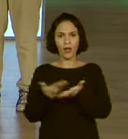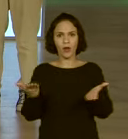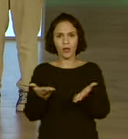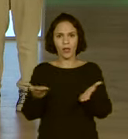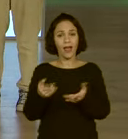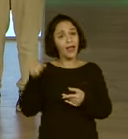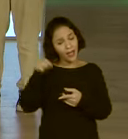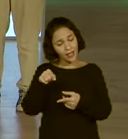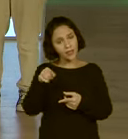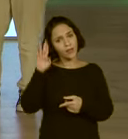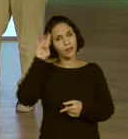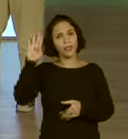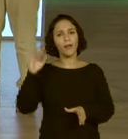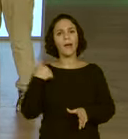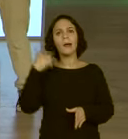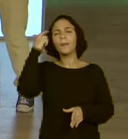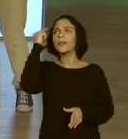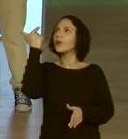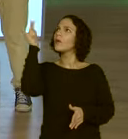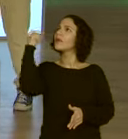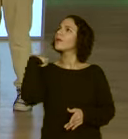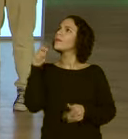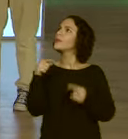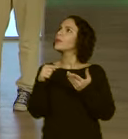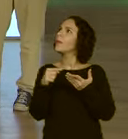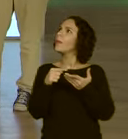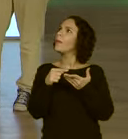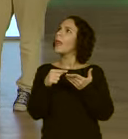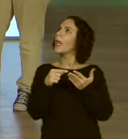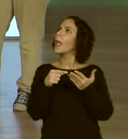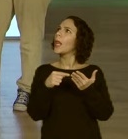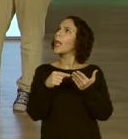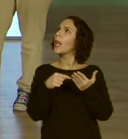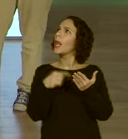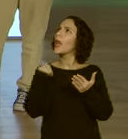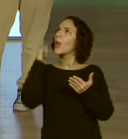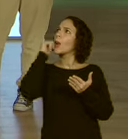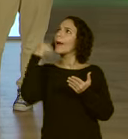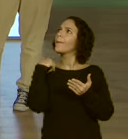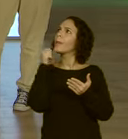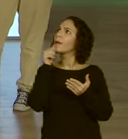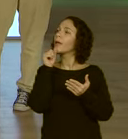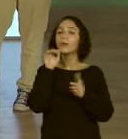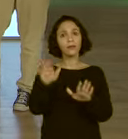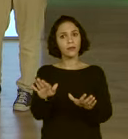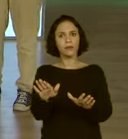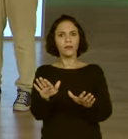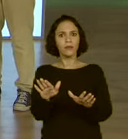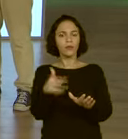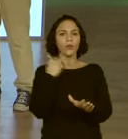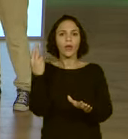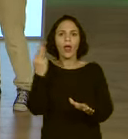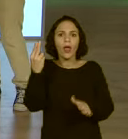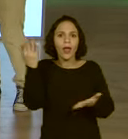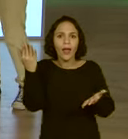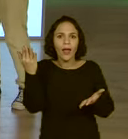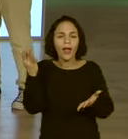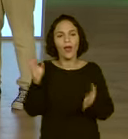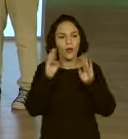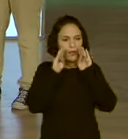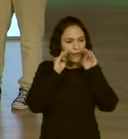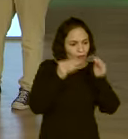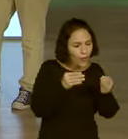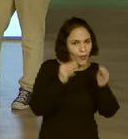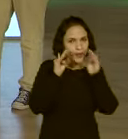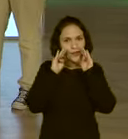o essencial é gravar a aula. Eu não posso ficar pensando, não, eu preciso fazer outra coisa. Eu vou ligar para minha mãe daqui que eu vou sair daqui. Não dá, não vai funcionar. Um